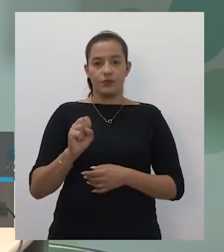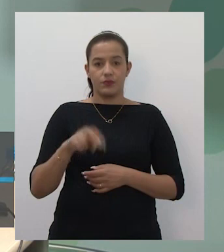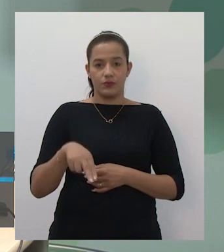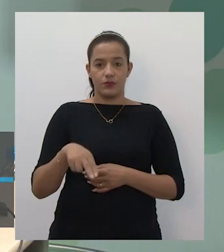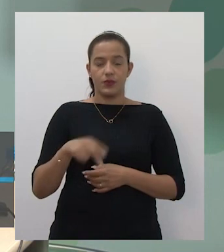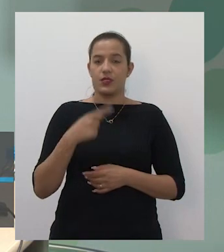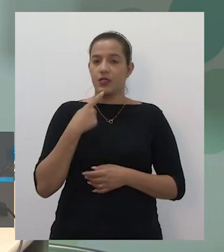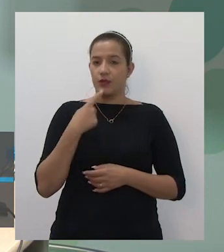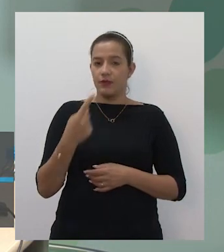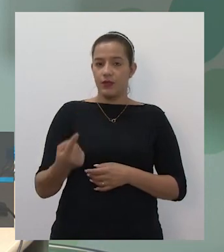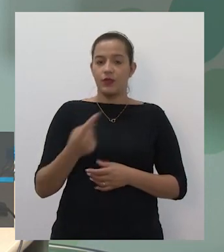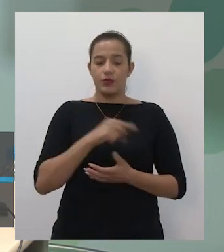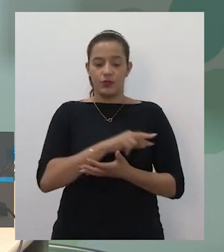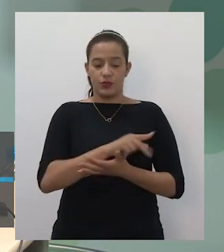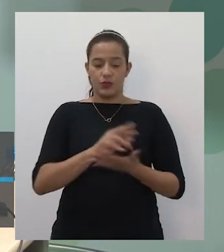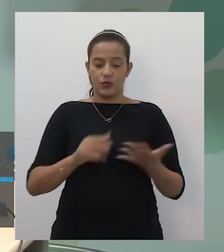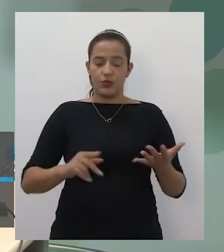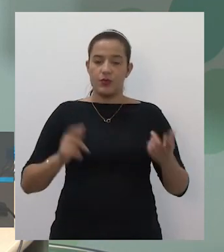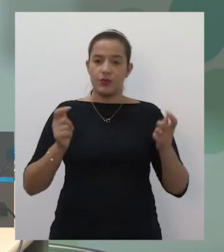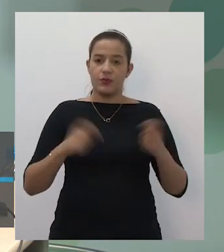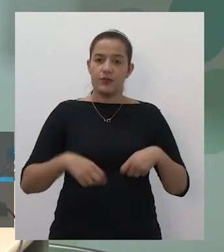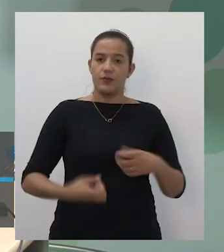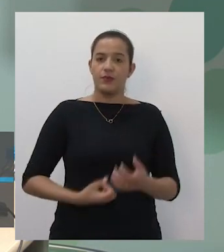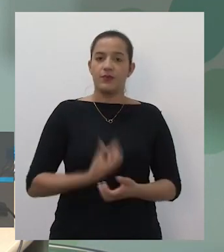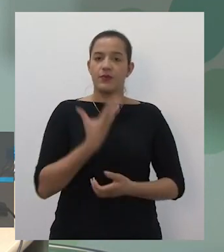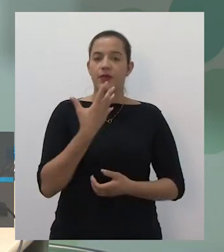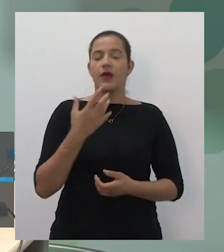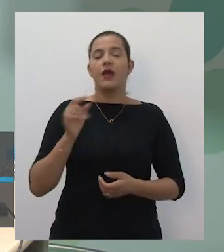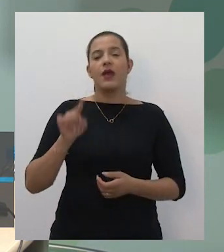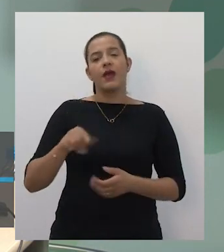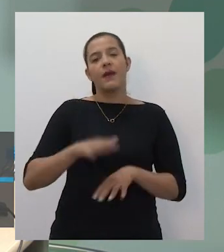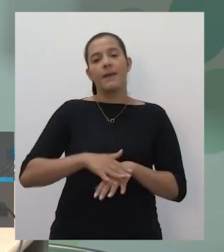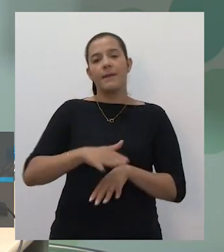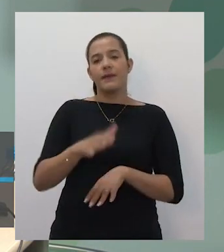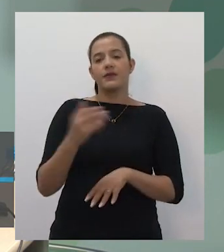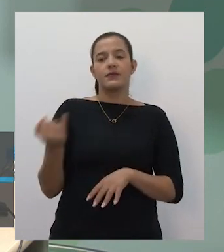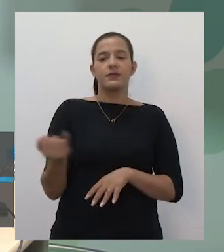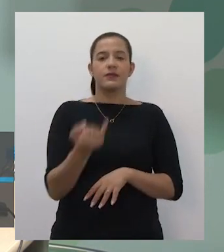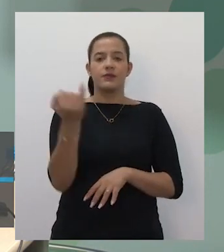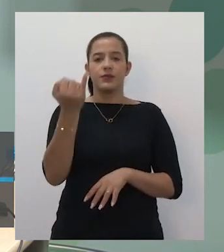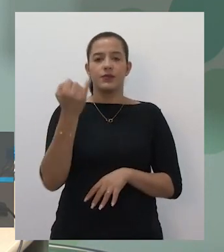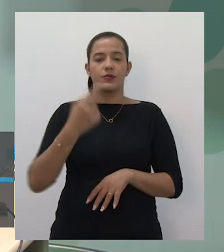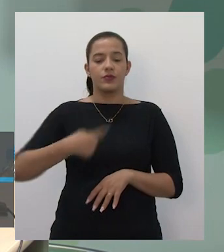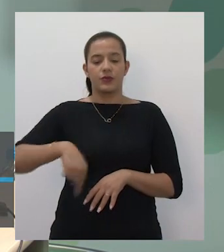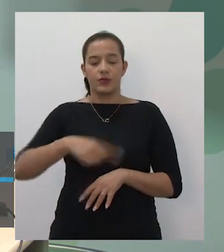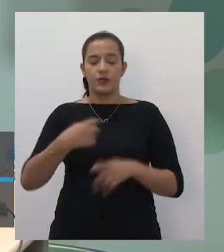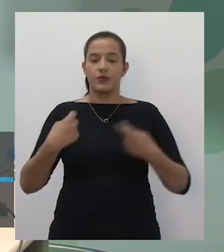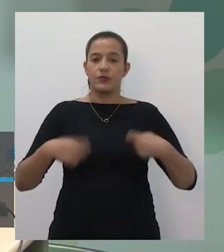que das macrocompetências, essa seria a mais importante, né? Que estamos tendo que